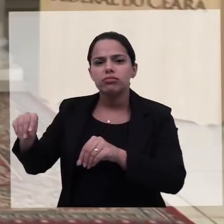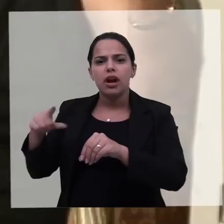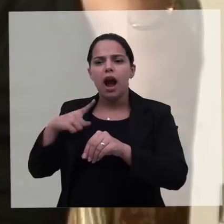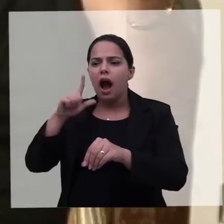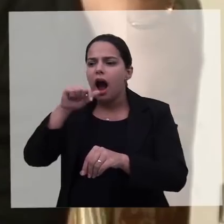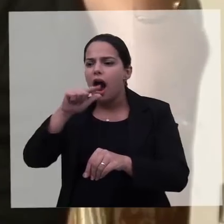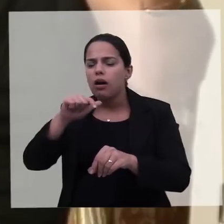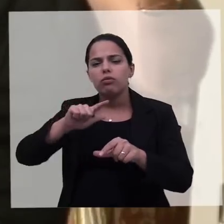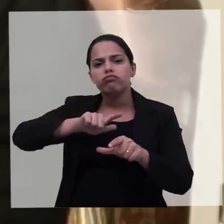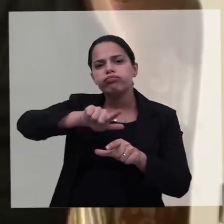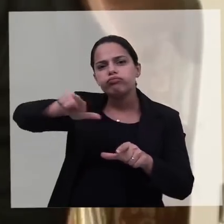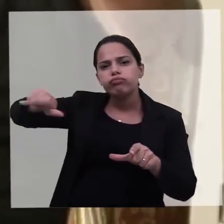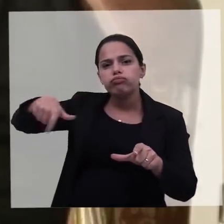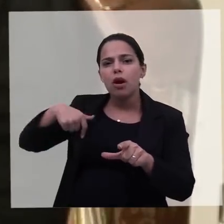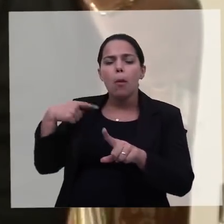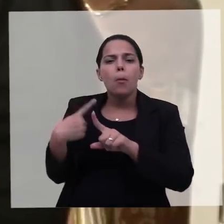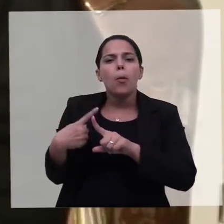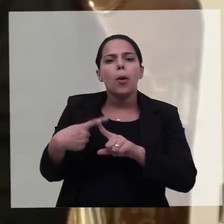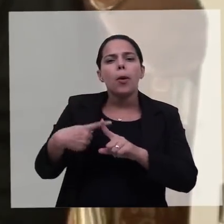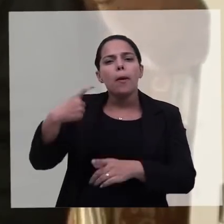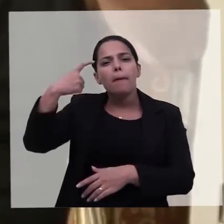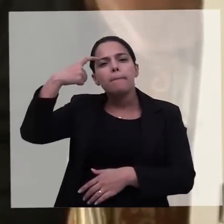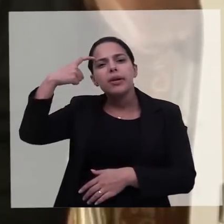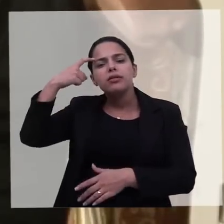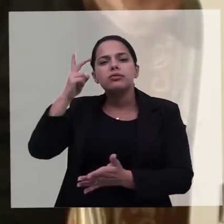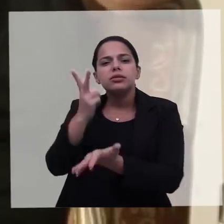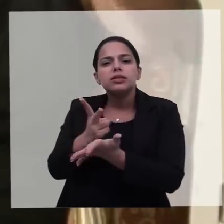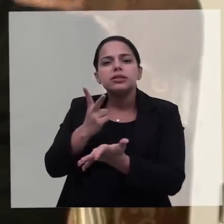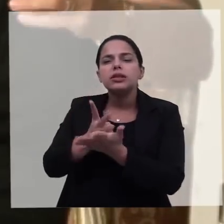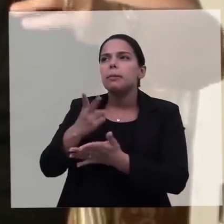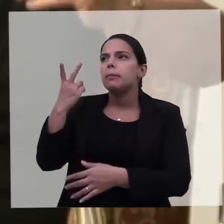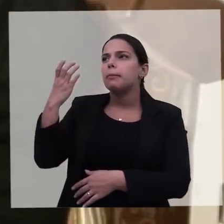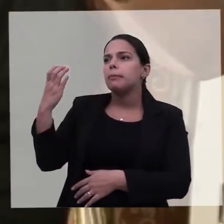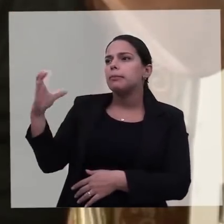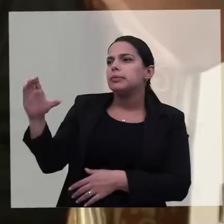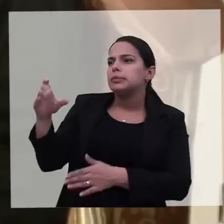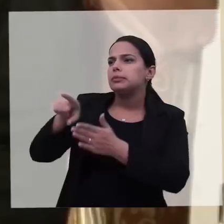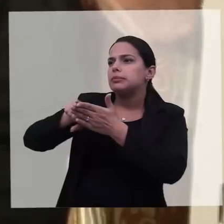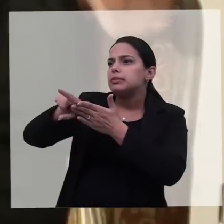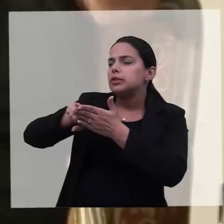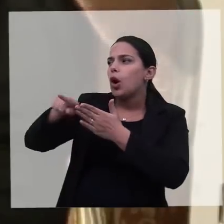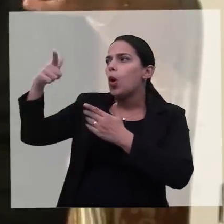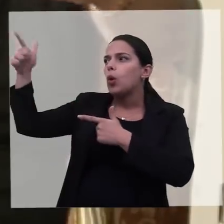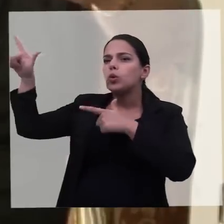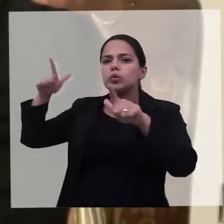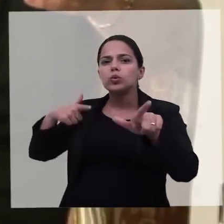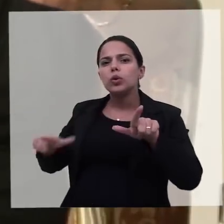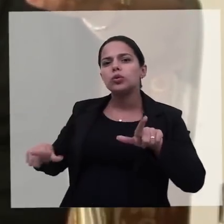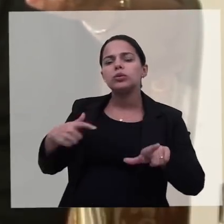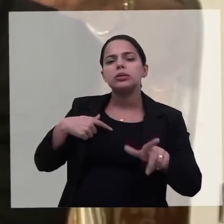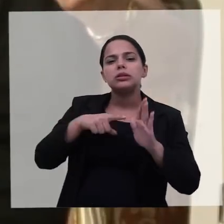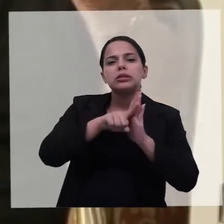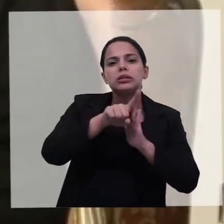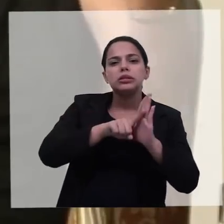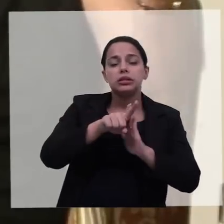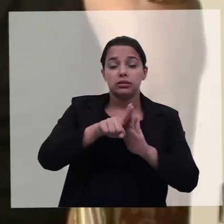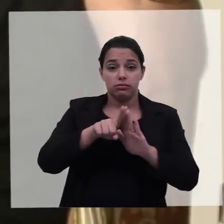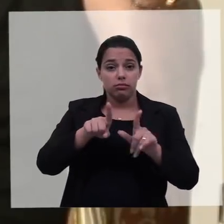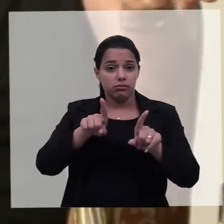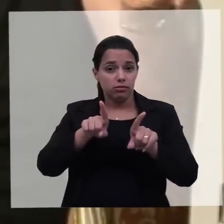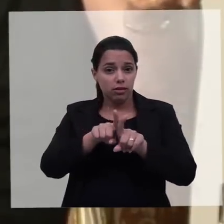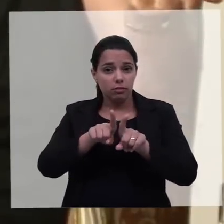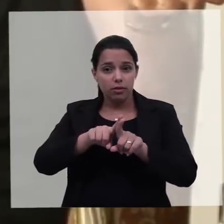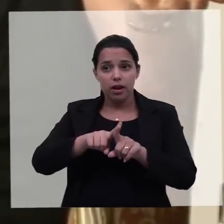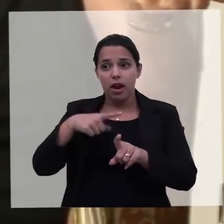gente tem o hábito de transportar tecnologias de outras regiões, ciências de outras regiões, principalmente